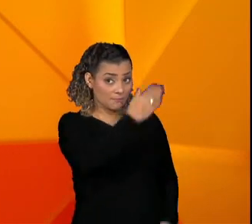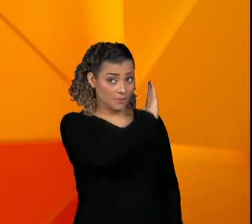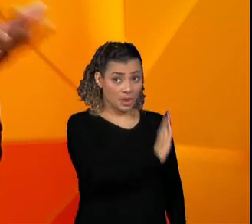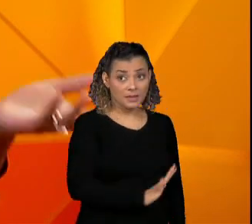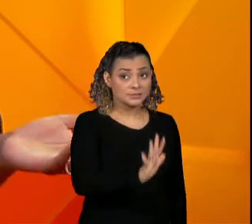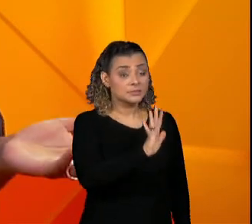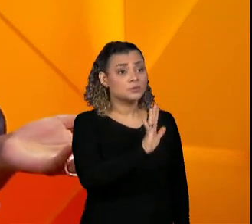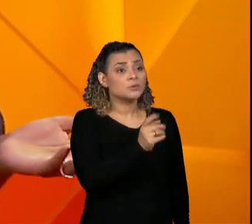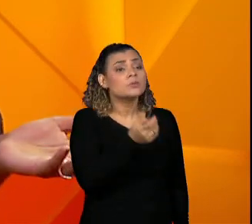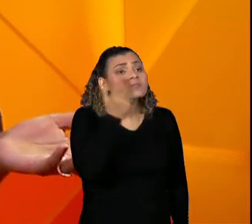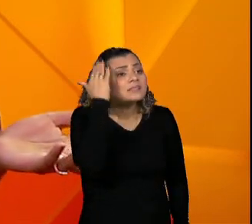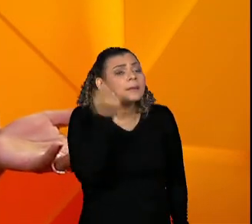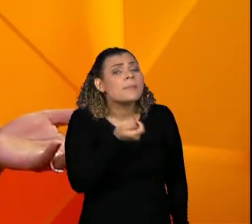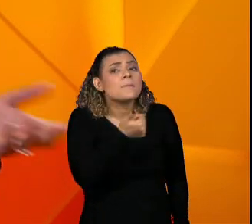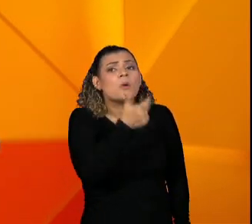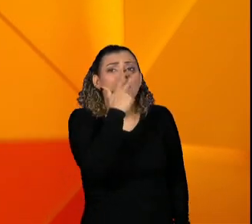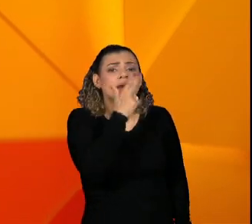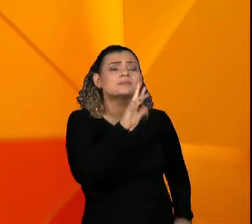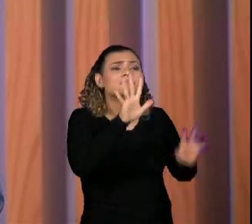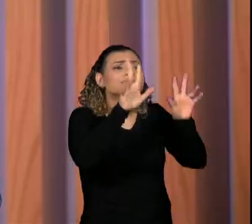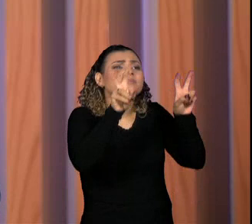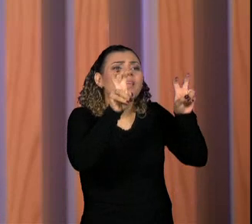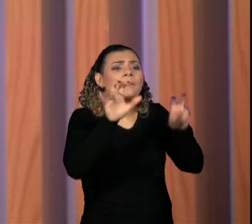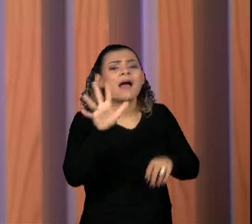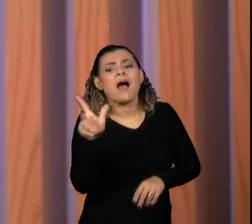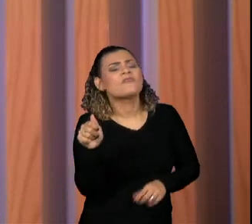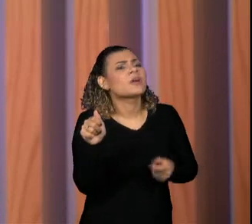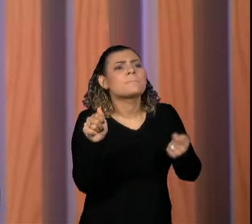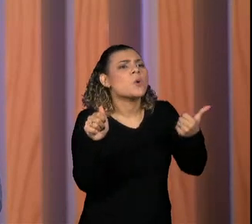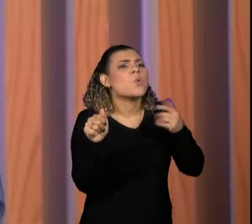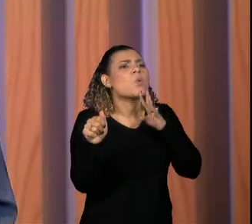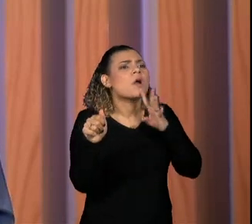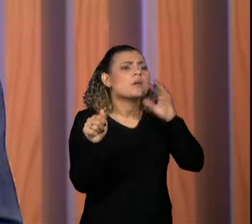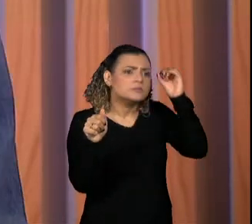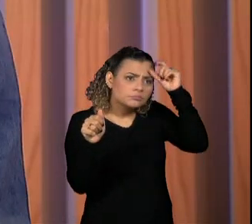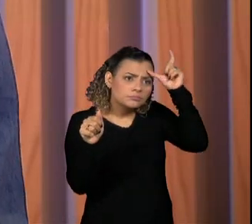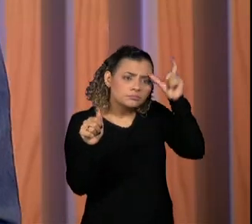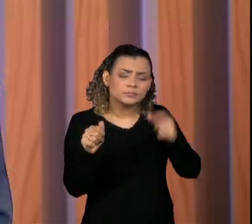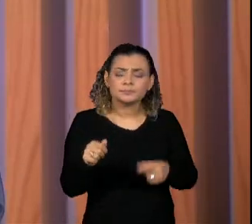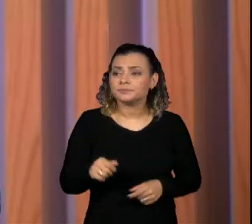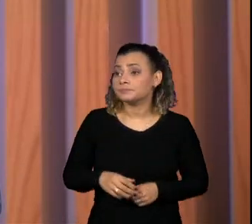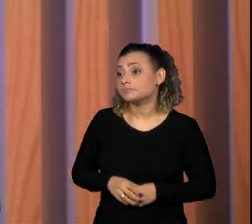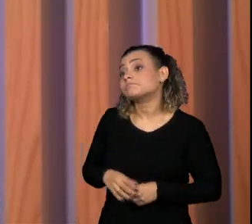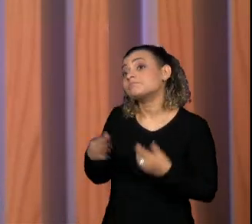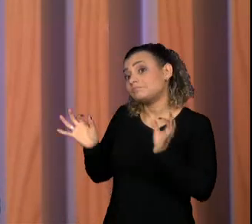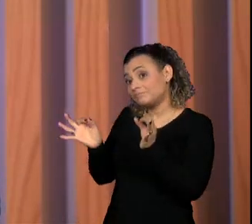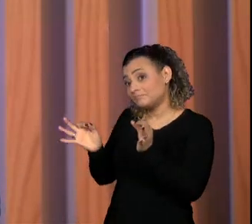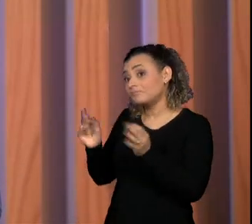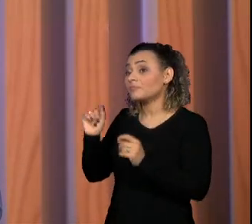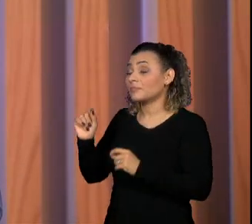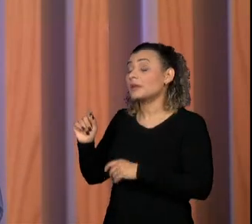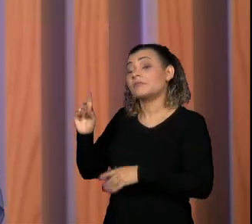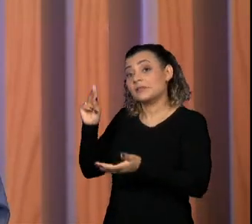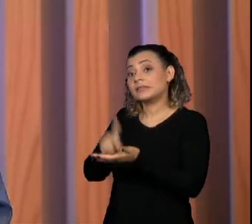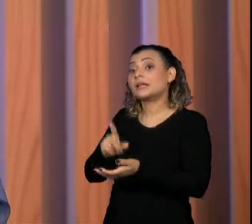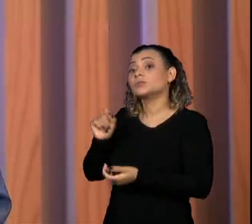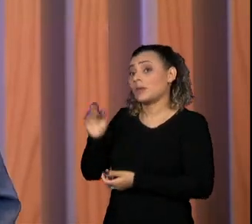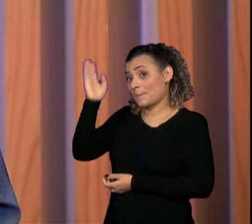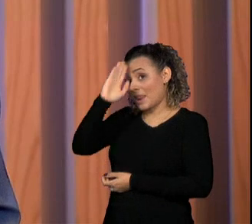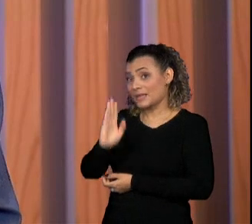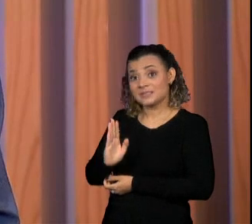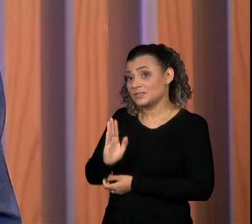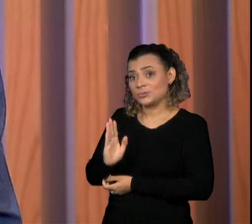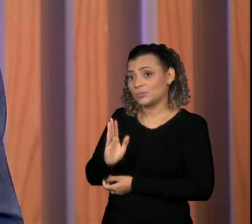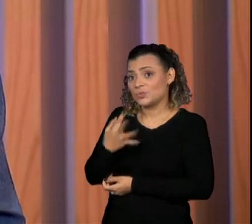ainda sabe tão pouco sobre a África, Tadeu? Olha, primeiro eu digo para você, Cris, que o Brasil sabe pouquíssimo sobre o